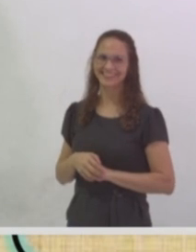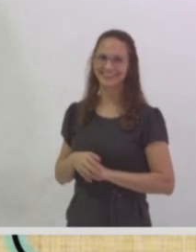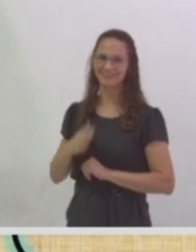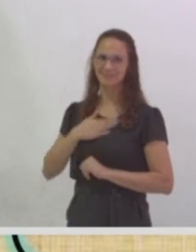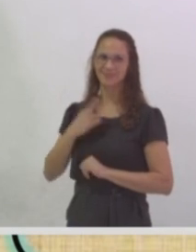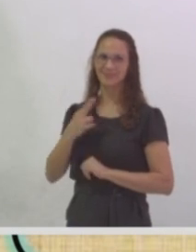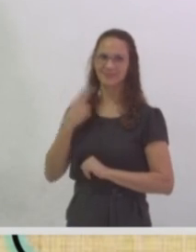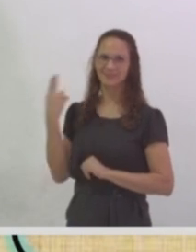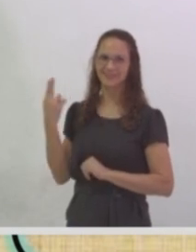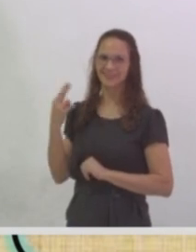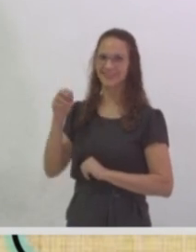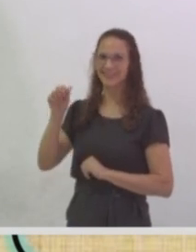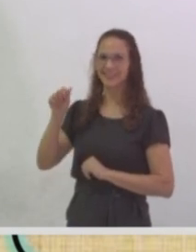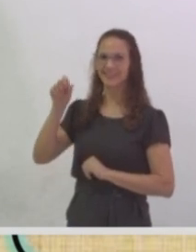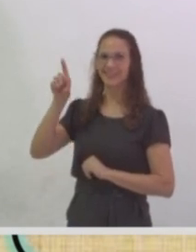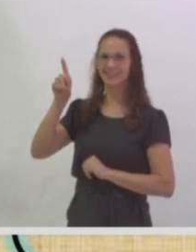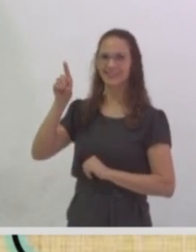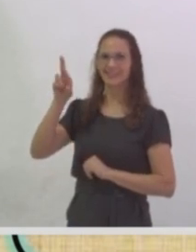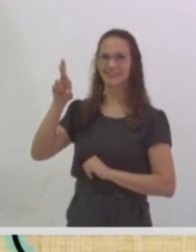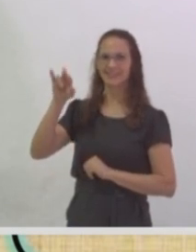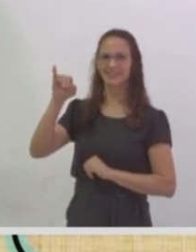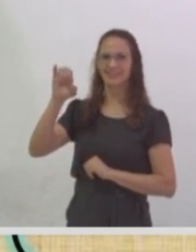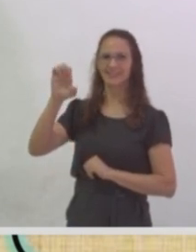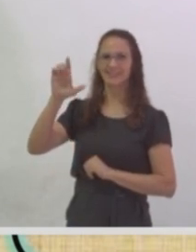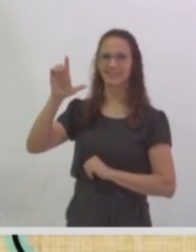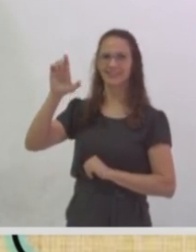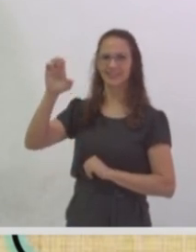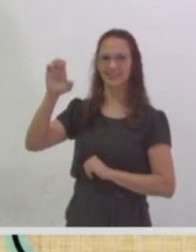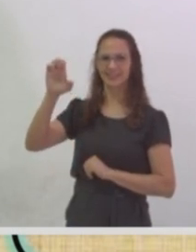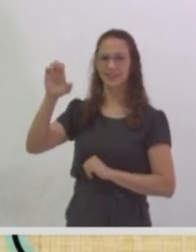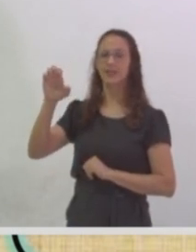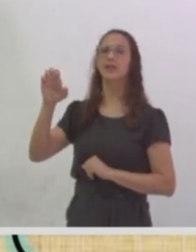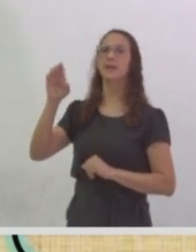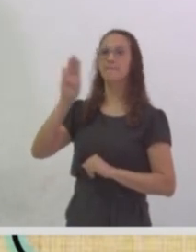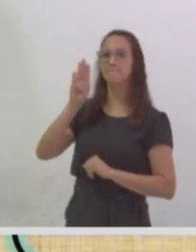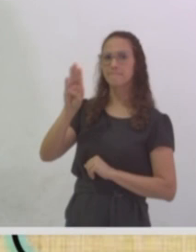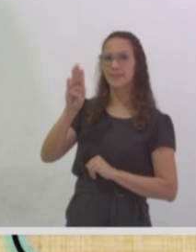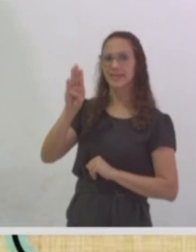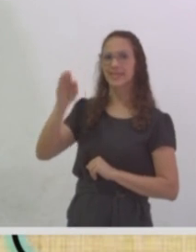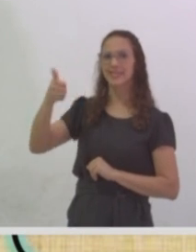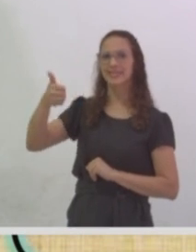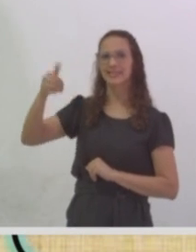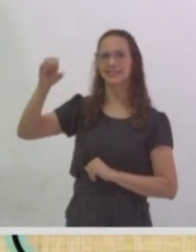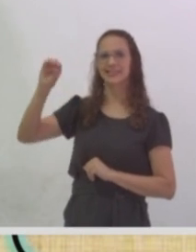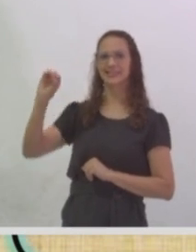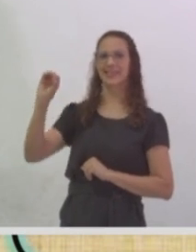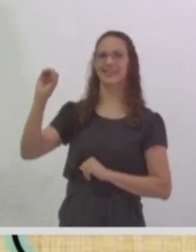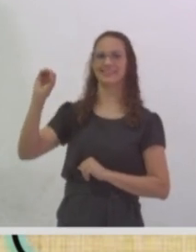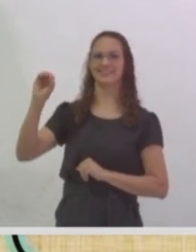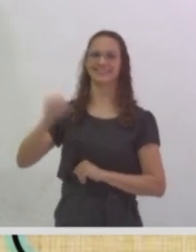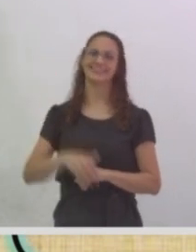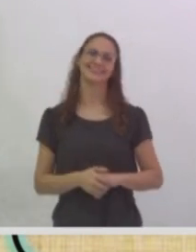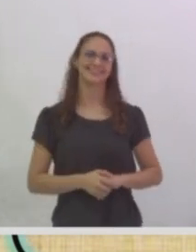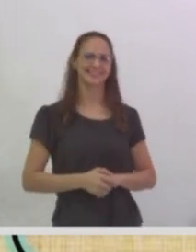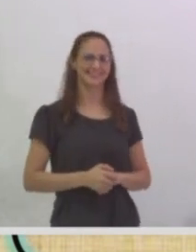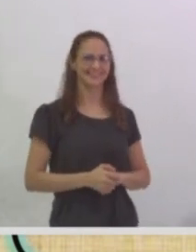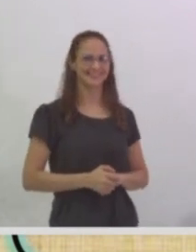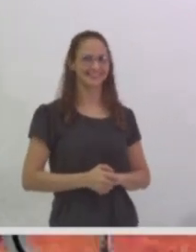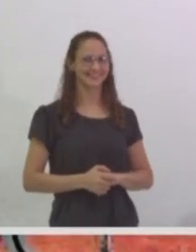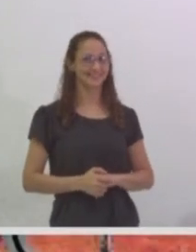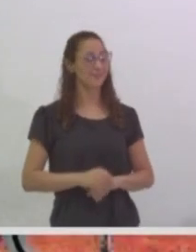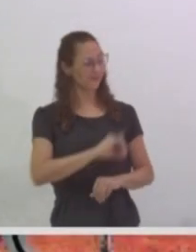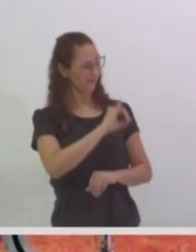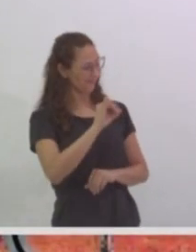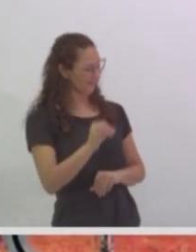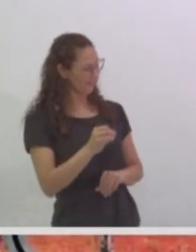Meu nome é Adriele. Letra B, 10. Oi, Adriele. Vamos verificar se realmente